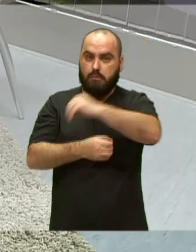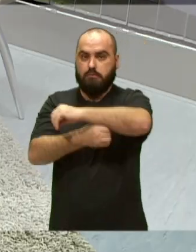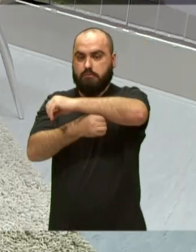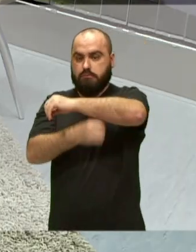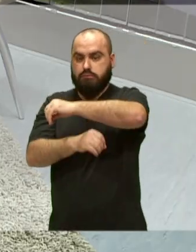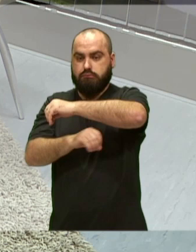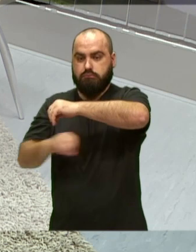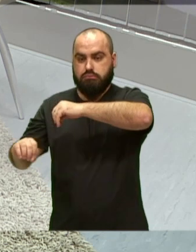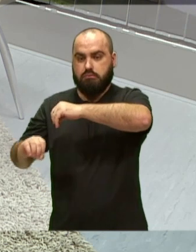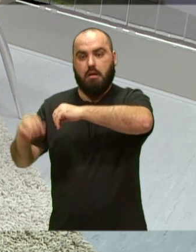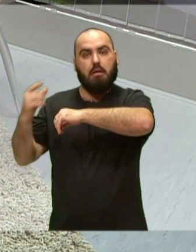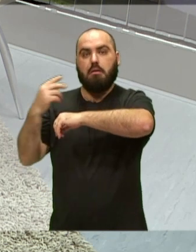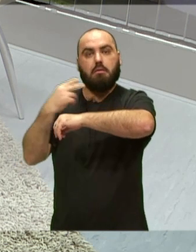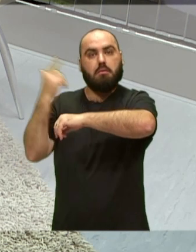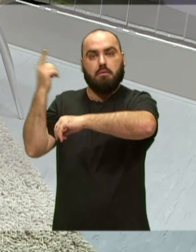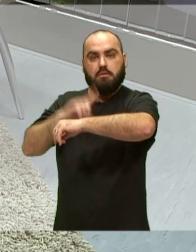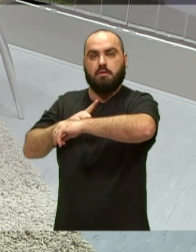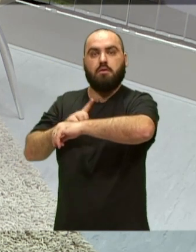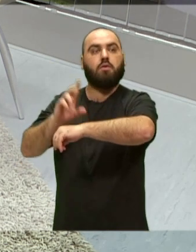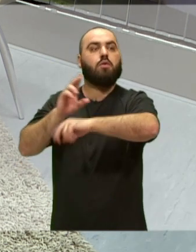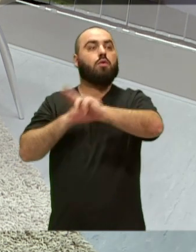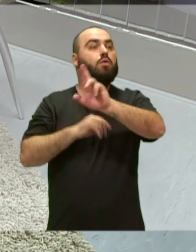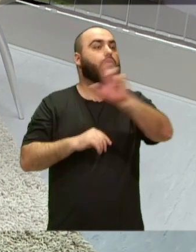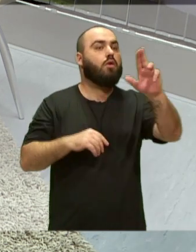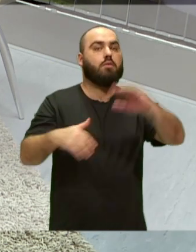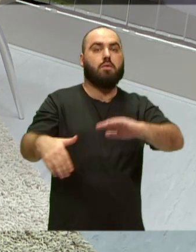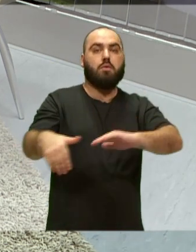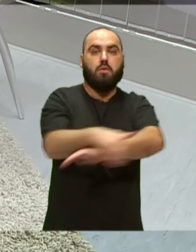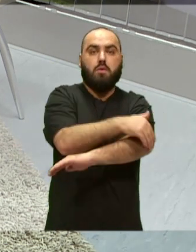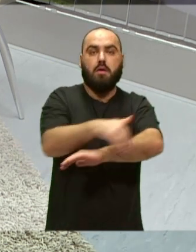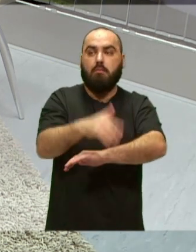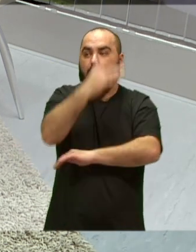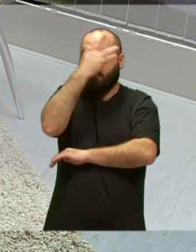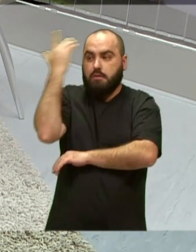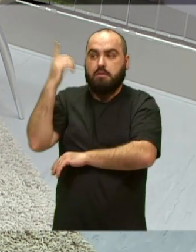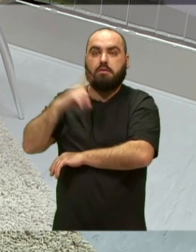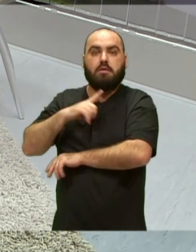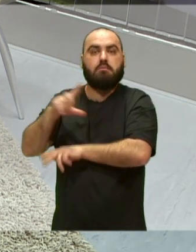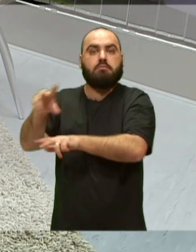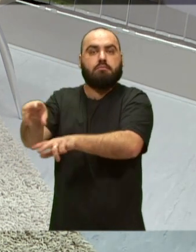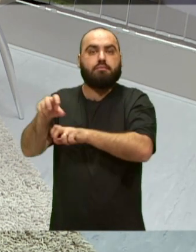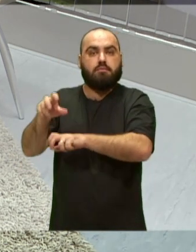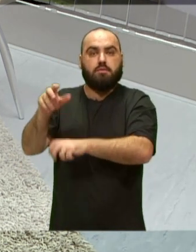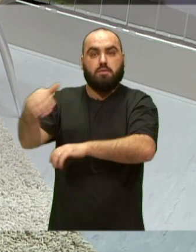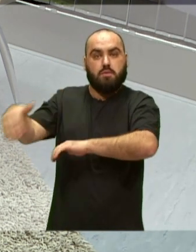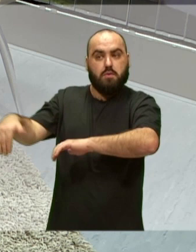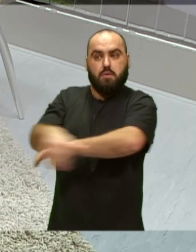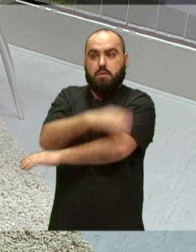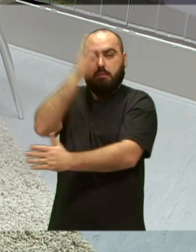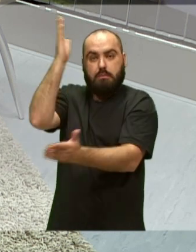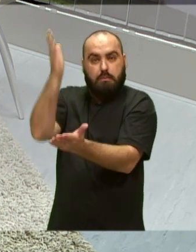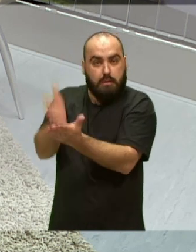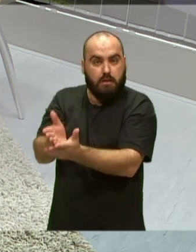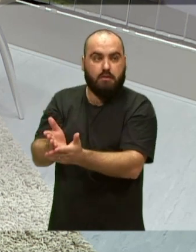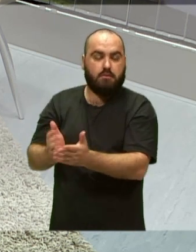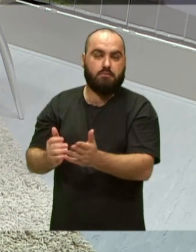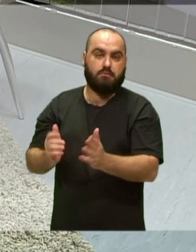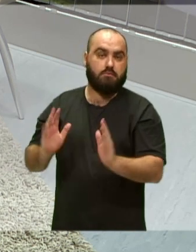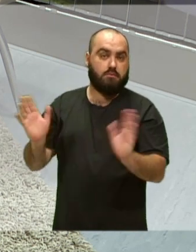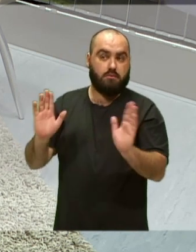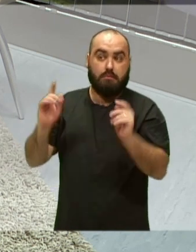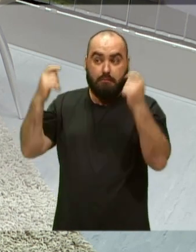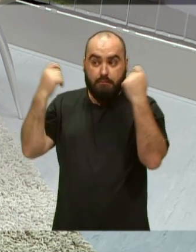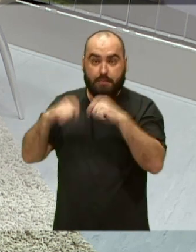esgoto público não tem como botar o nome da rua o cara tem uma chácara lá um sítio Lá bota a rua no meio não nós temos que trazer expansão